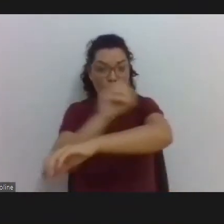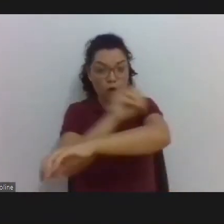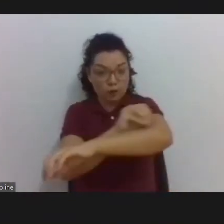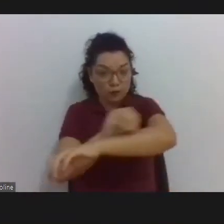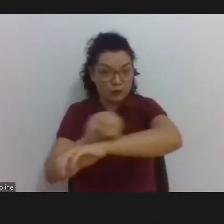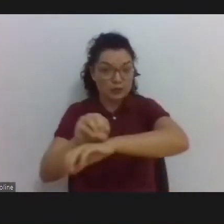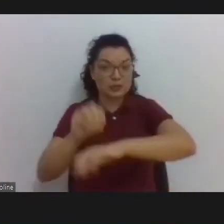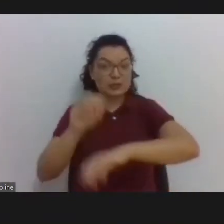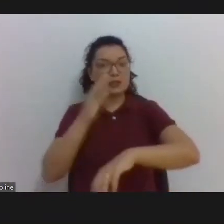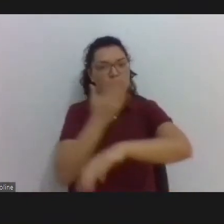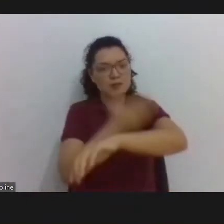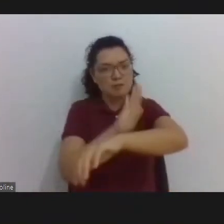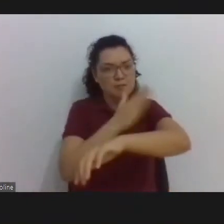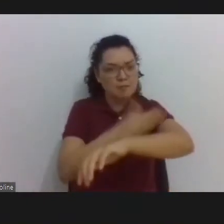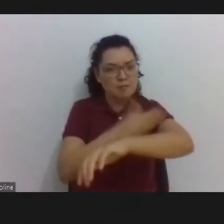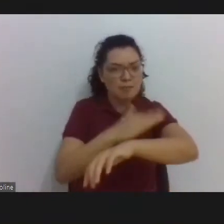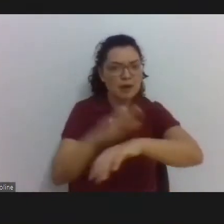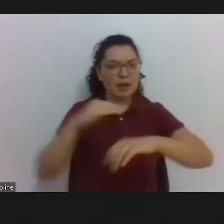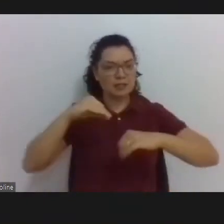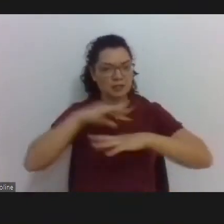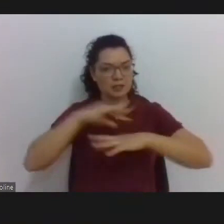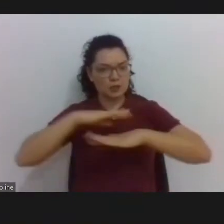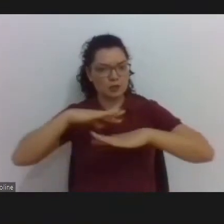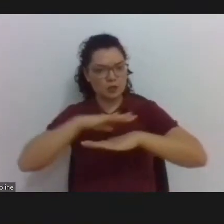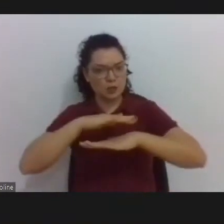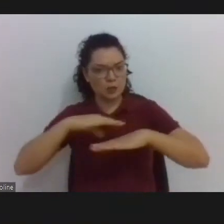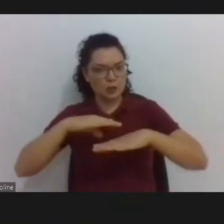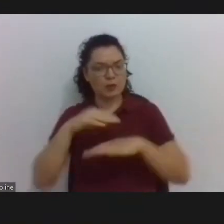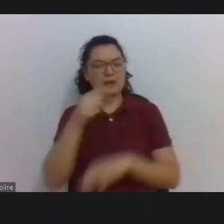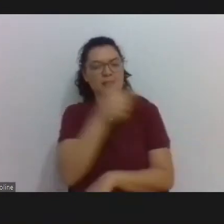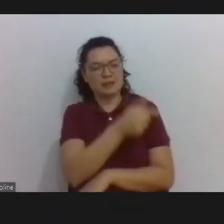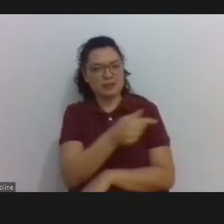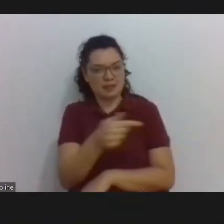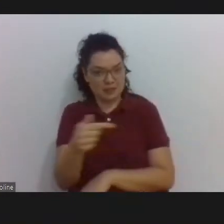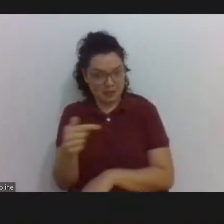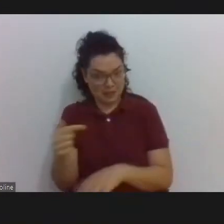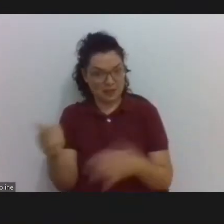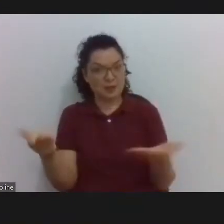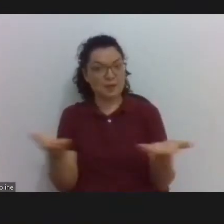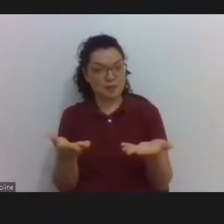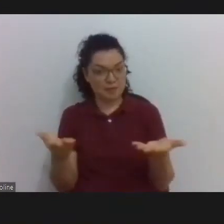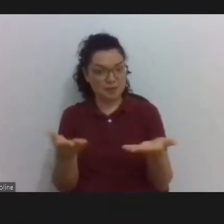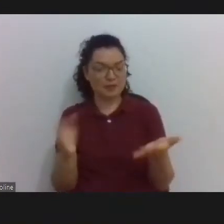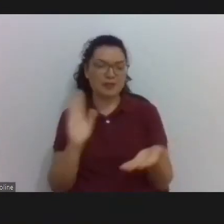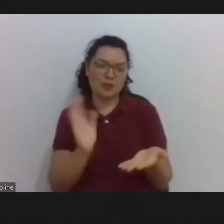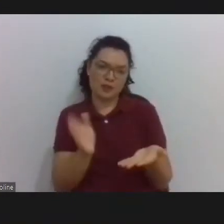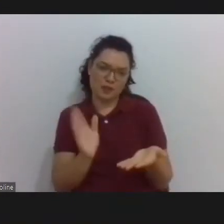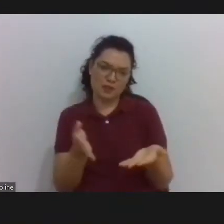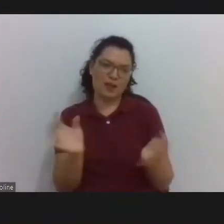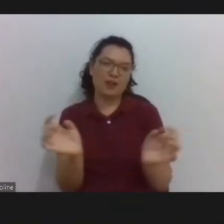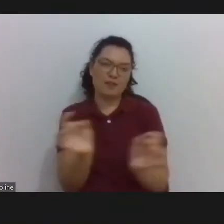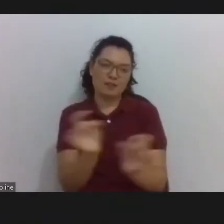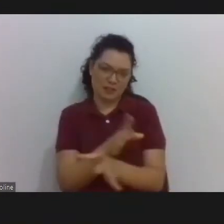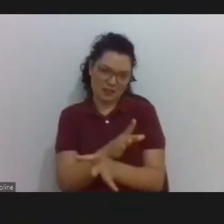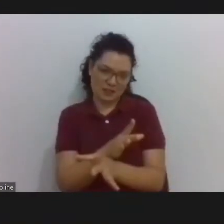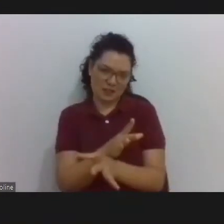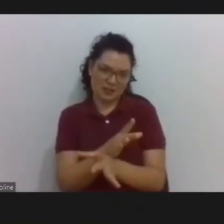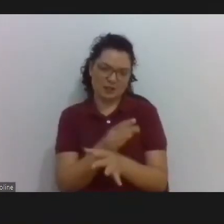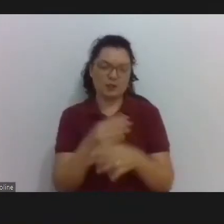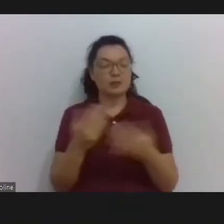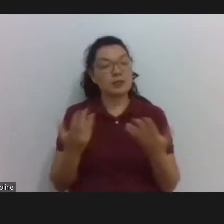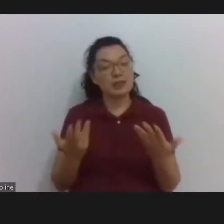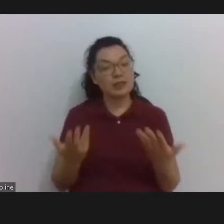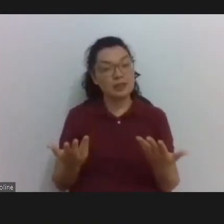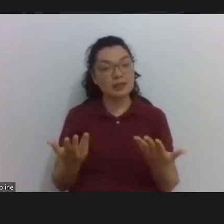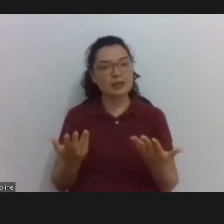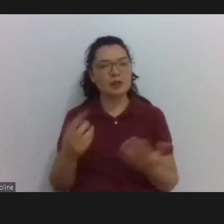nessa semana, né, de outubro, dessa semana aqui, que nós estamos terminando hoje. De maneira que o que foi pensado